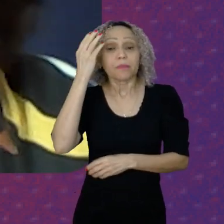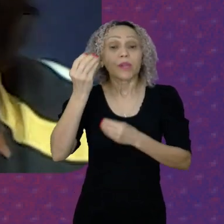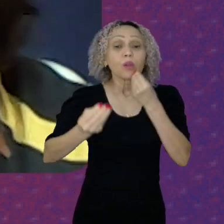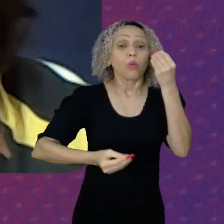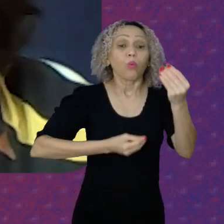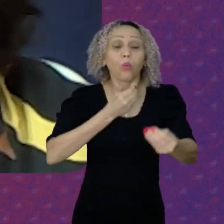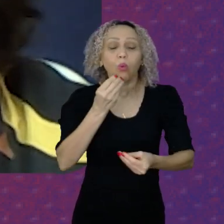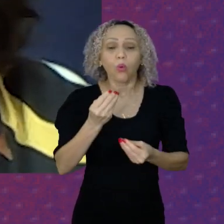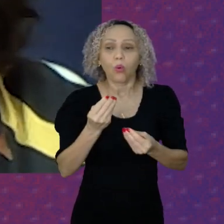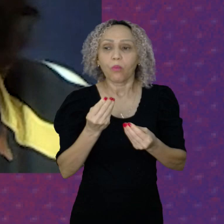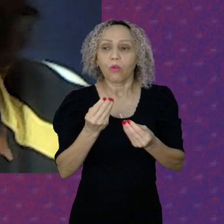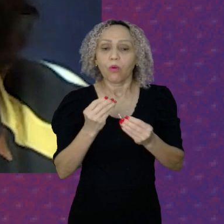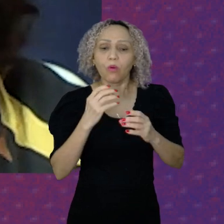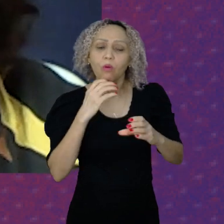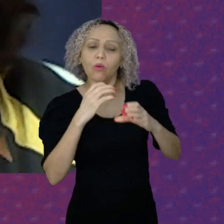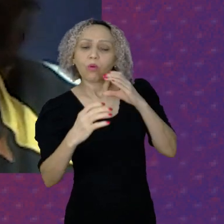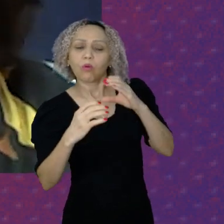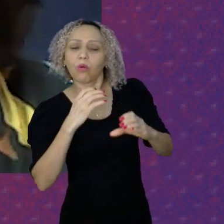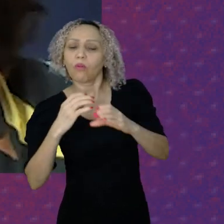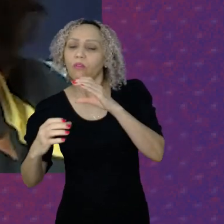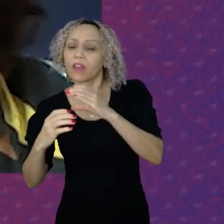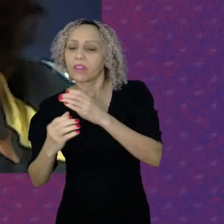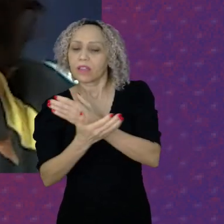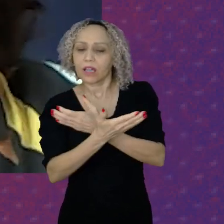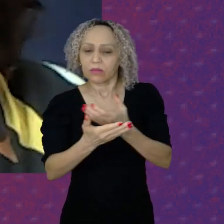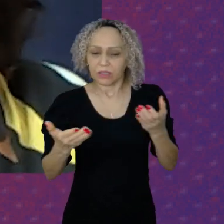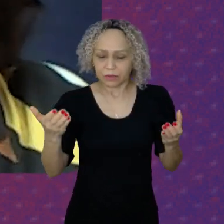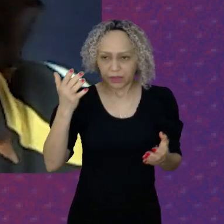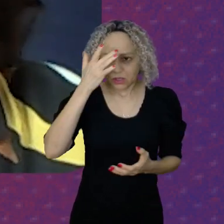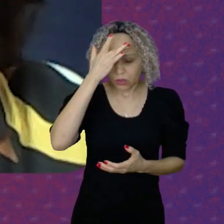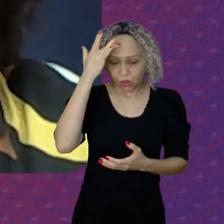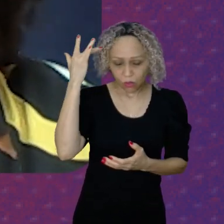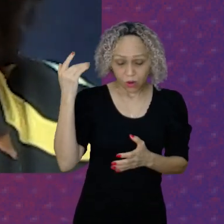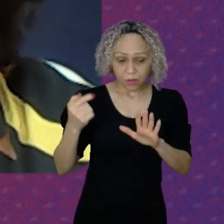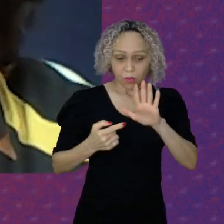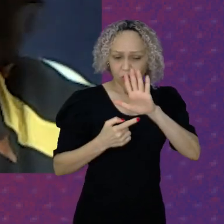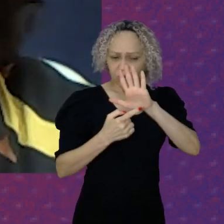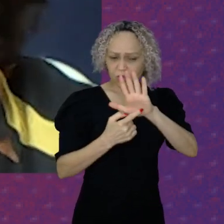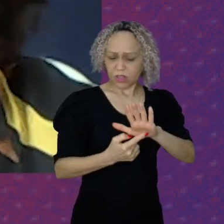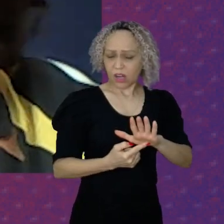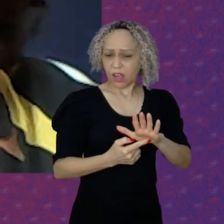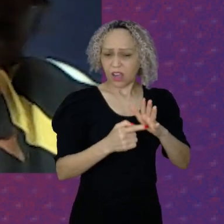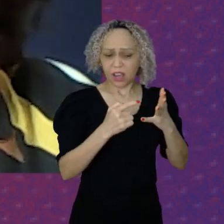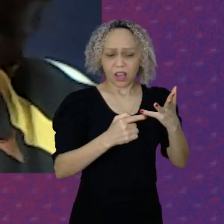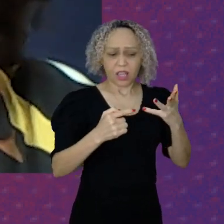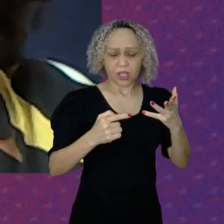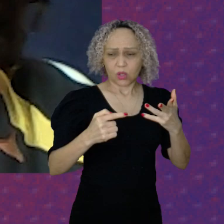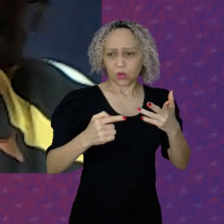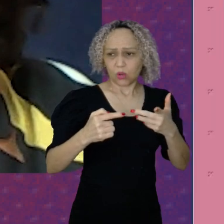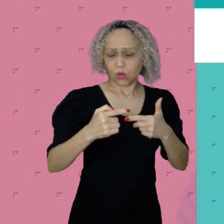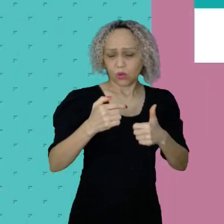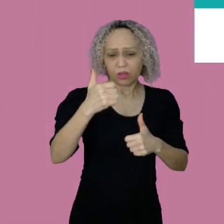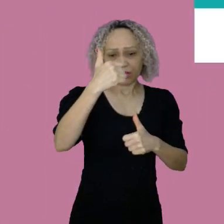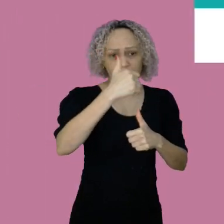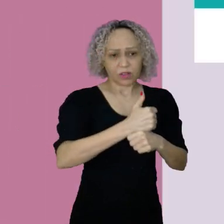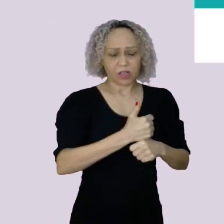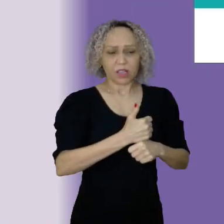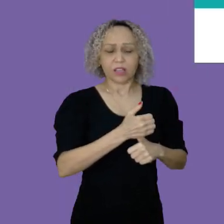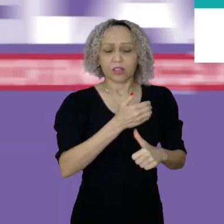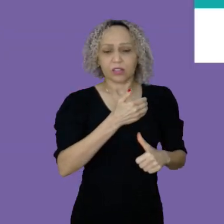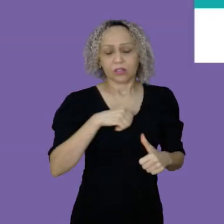mostrar quais são as prioridades do nosso governo, do governo Lula. Um grande abraço.